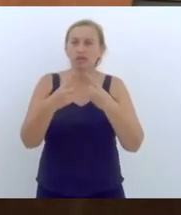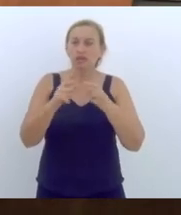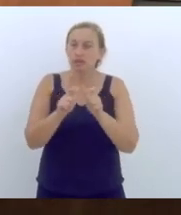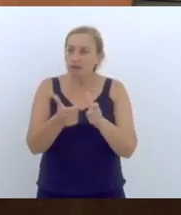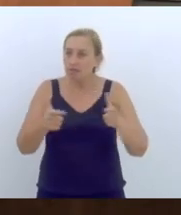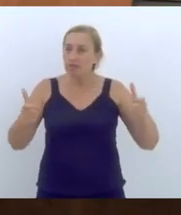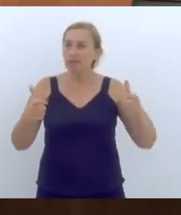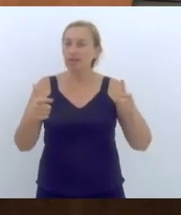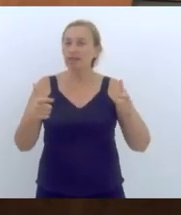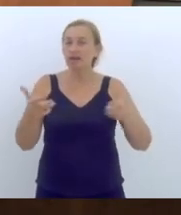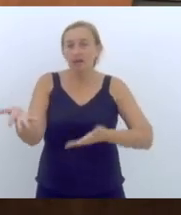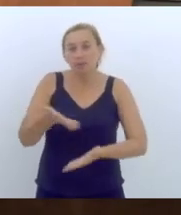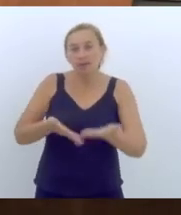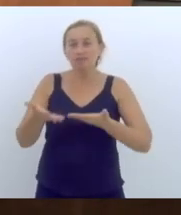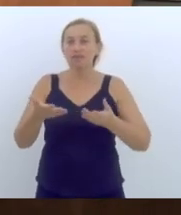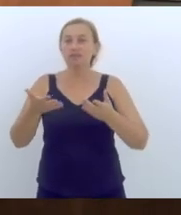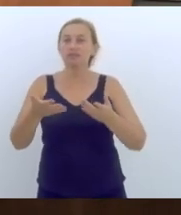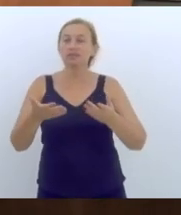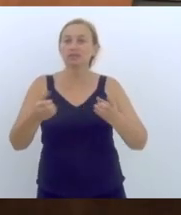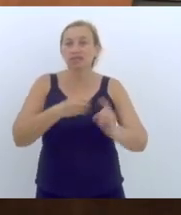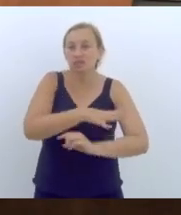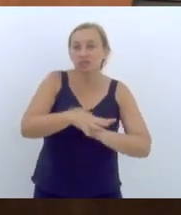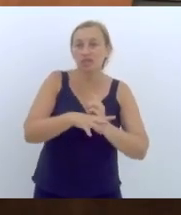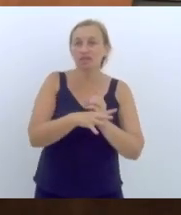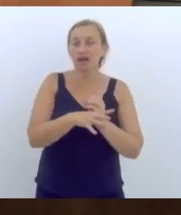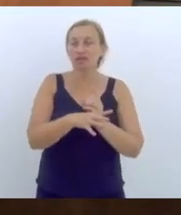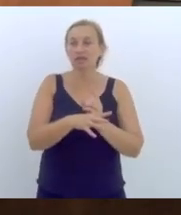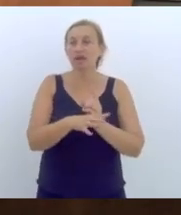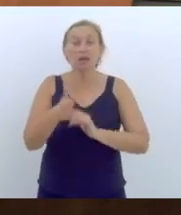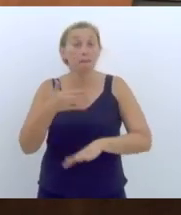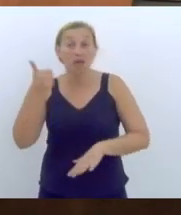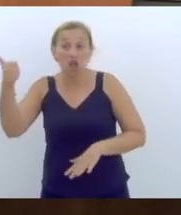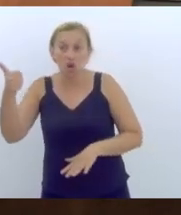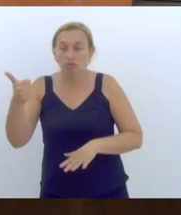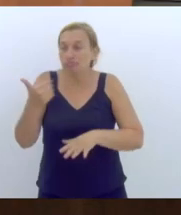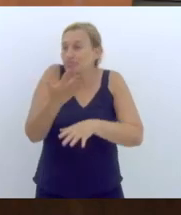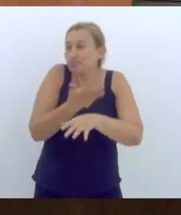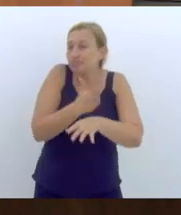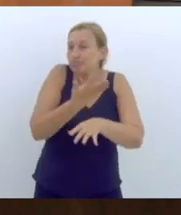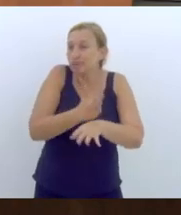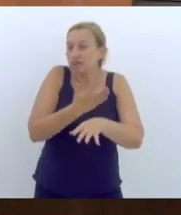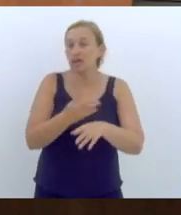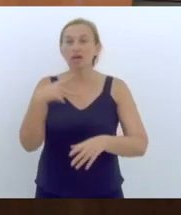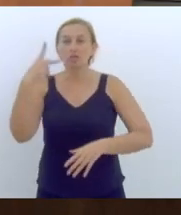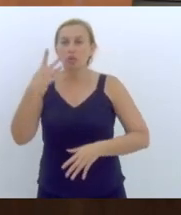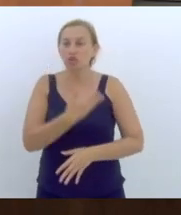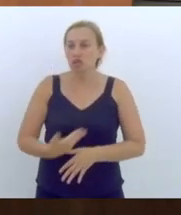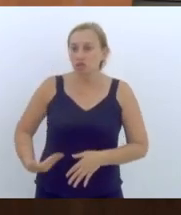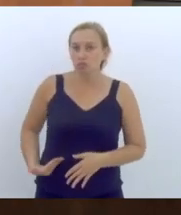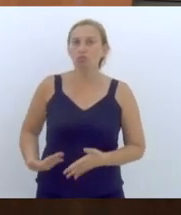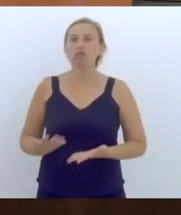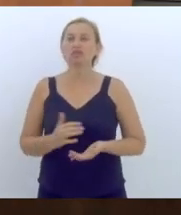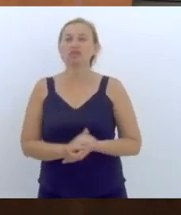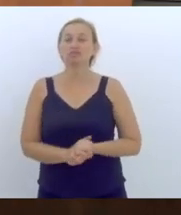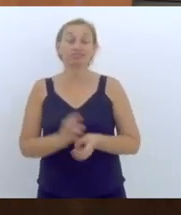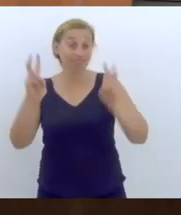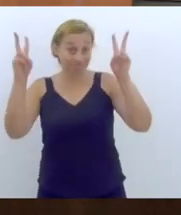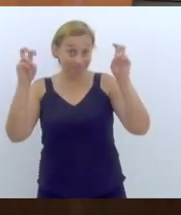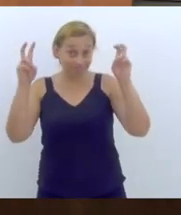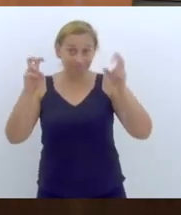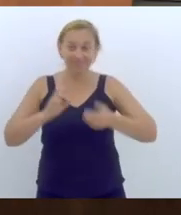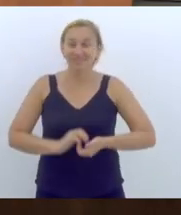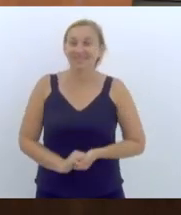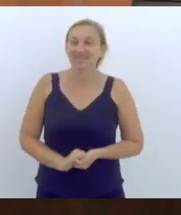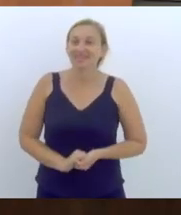ampliar a participação da sociedade civil e propor as melhores práticas em políticas públicas sobre esse assunto,